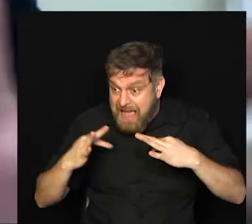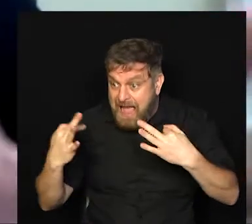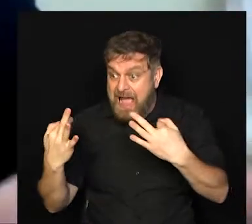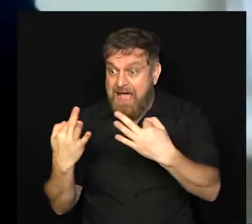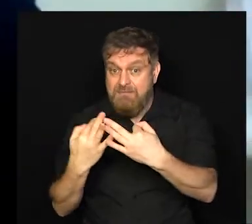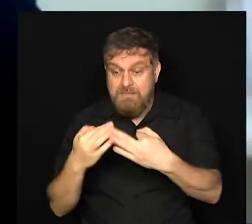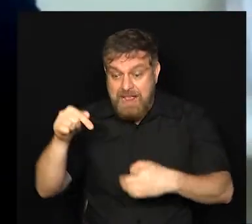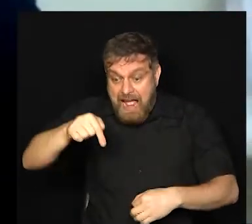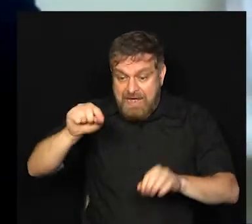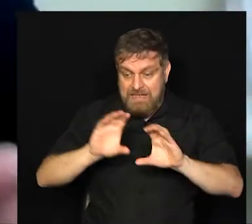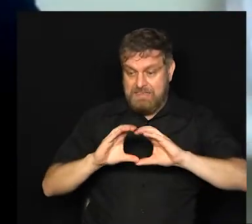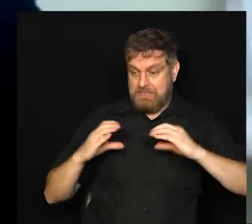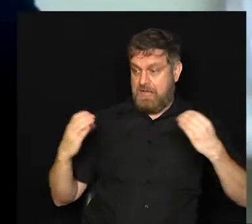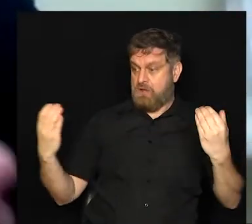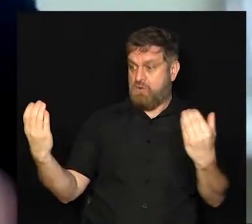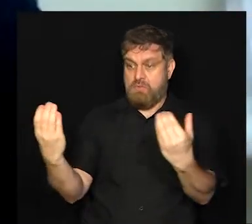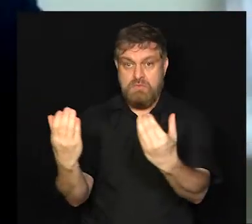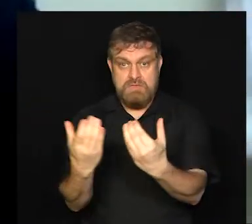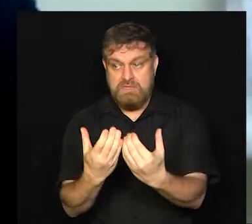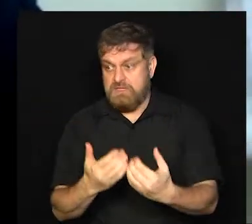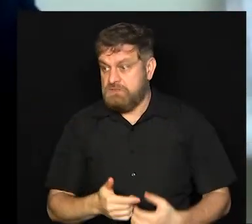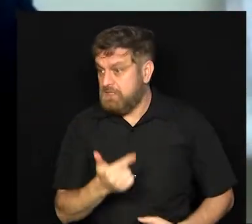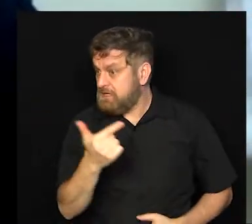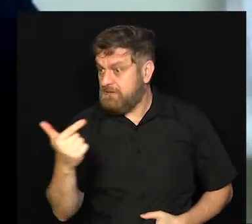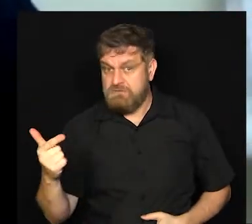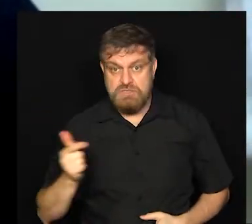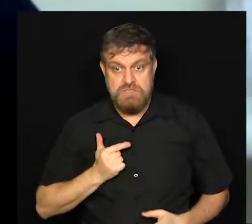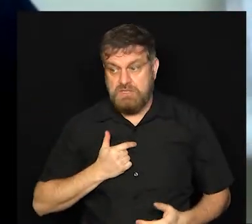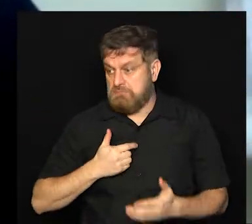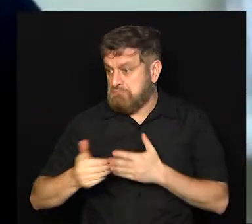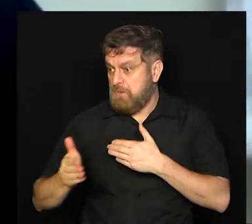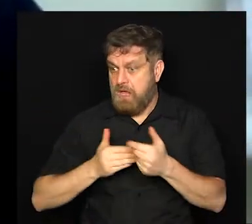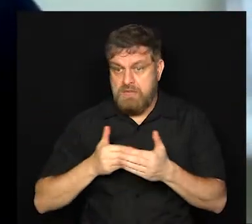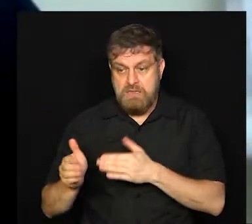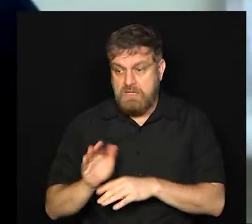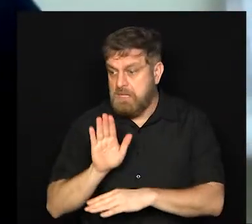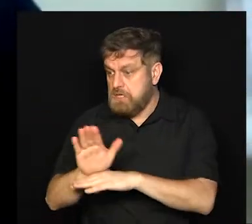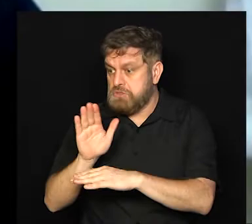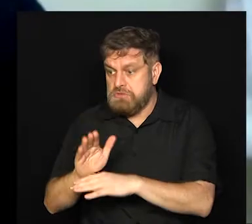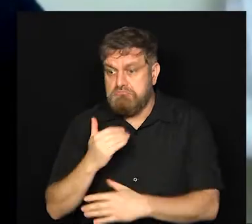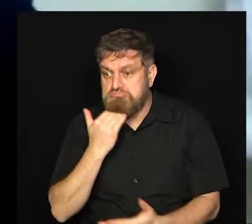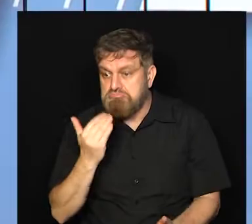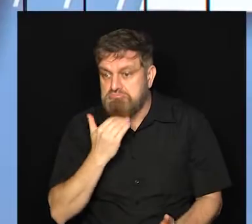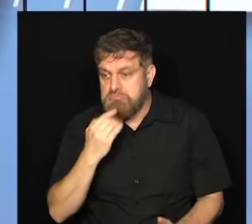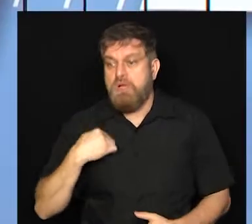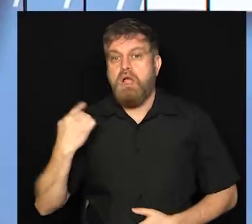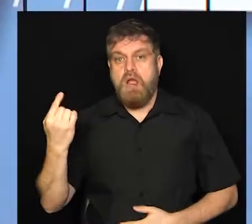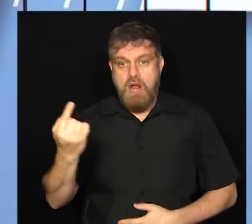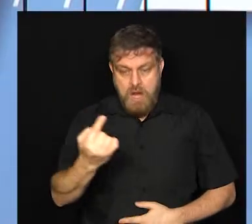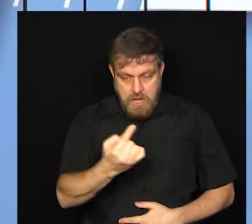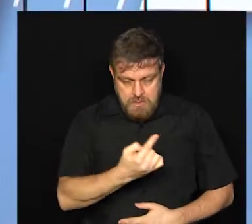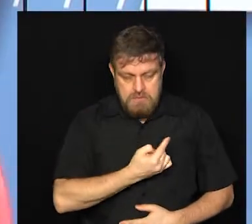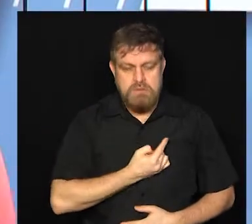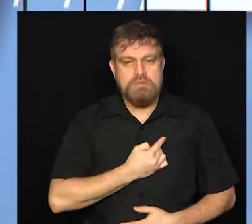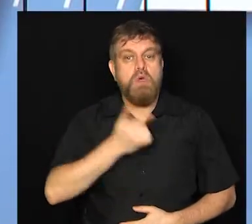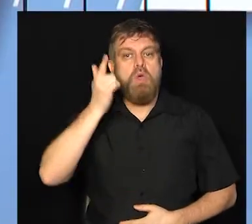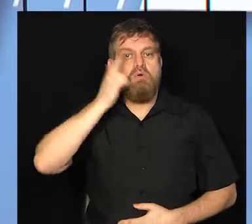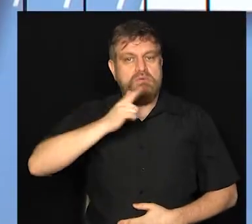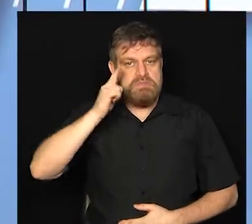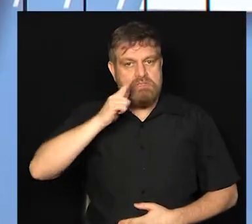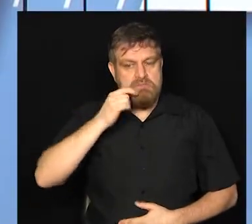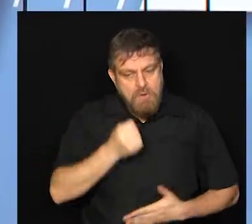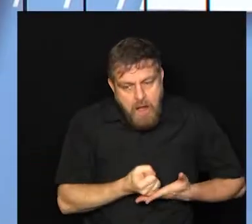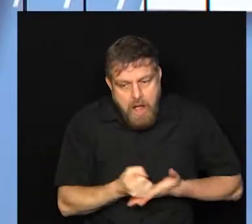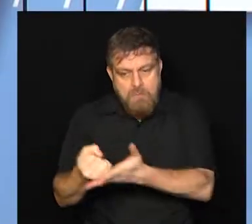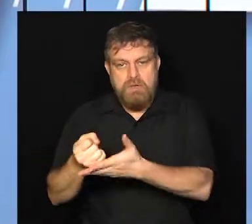famílias da comunidade que não são atendidas por nenhuma outra organização. Olha, vocês Nós foram temos além, muitas então, né? Além